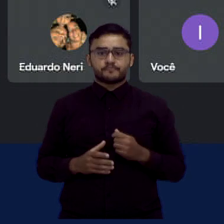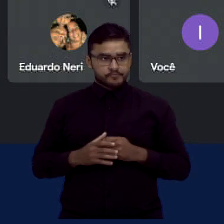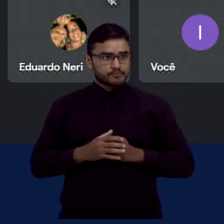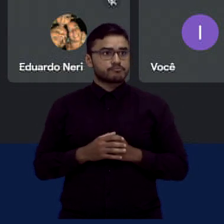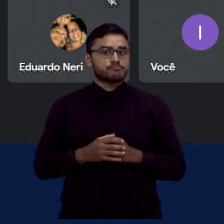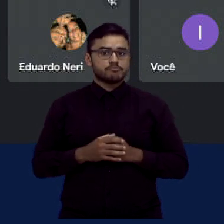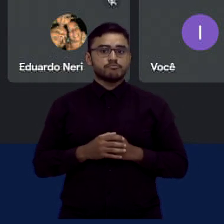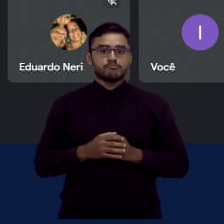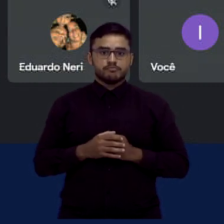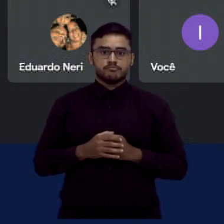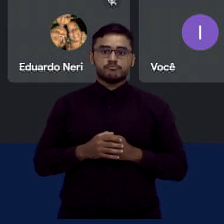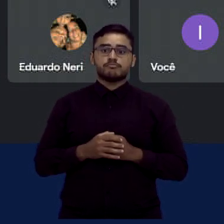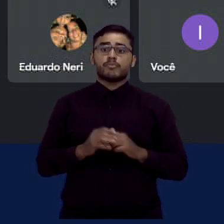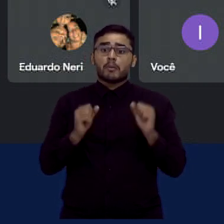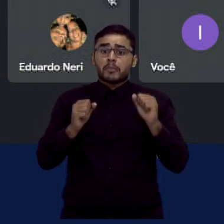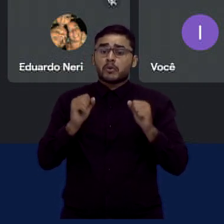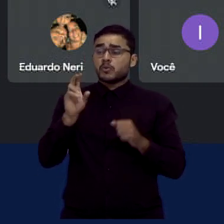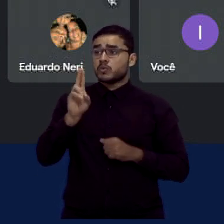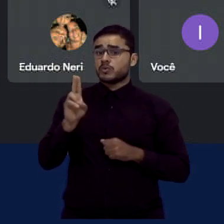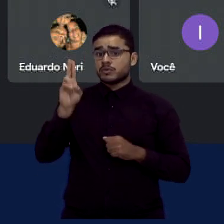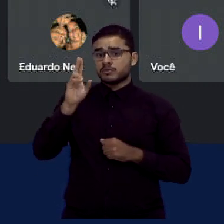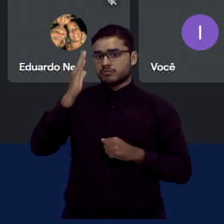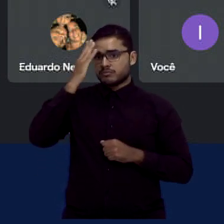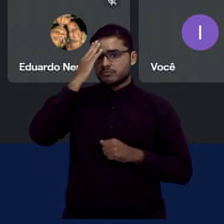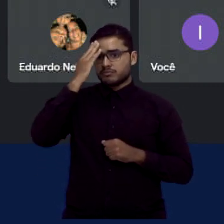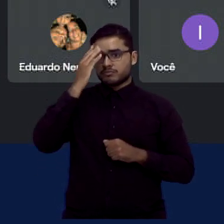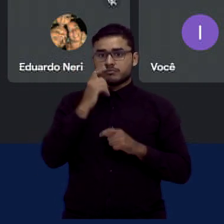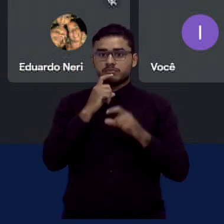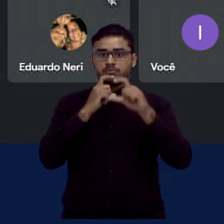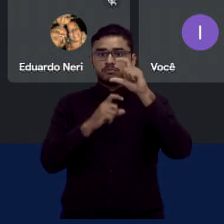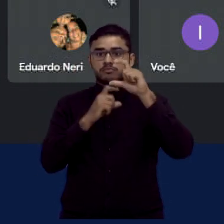se utilizar desses elementos para fazer